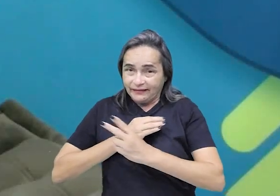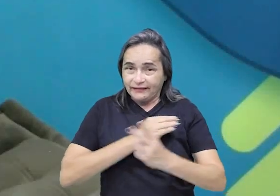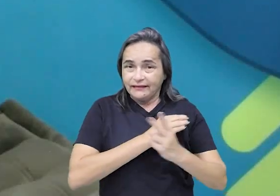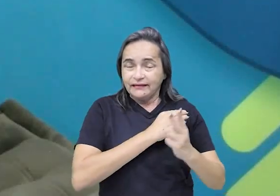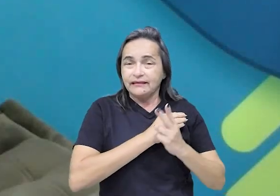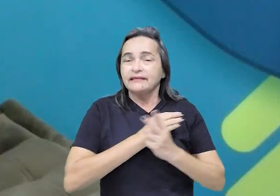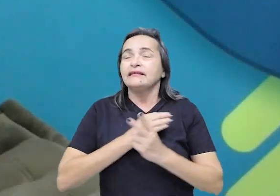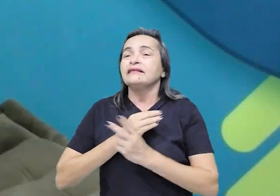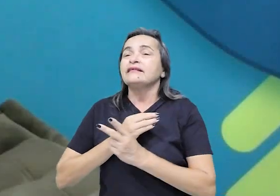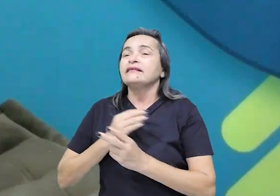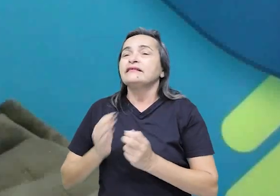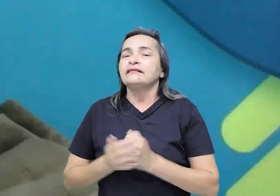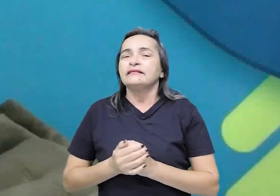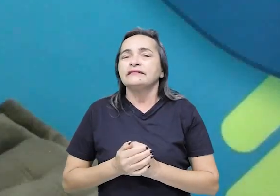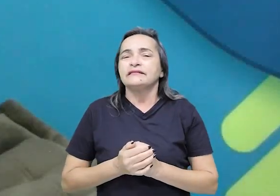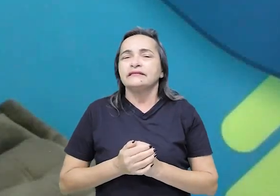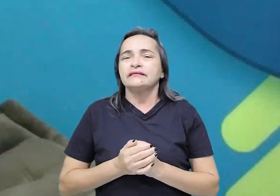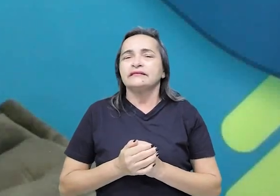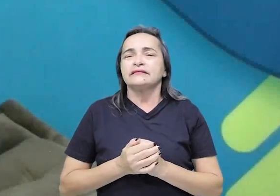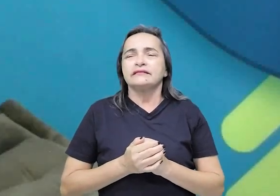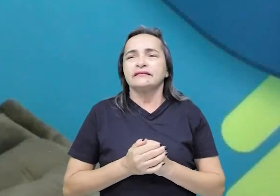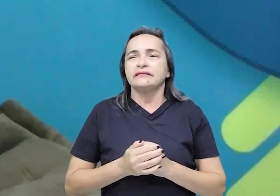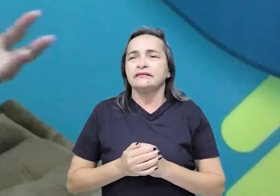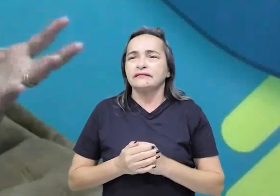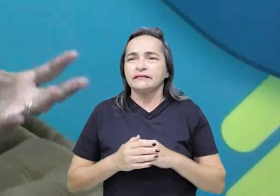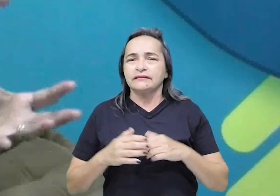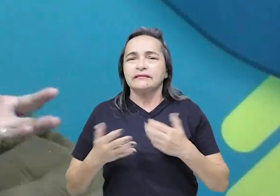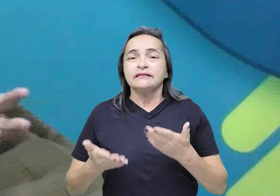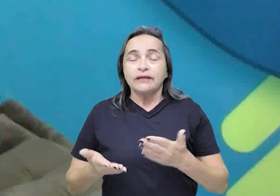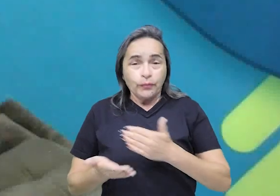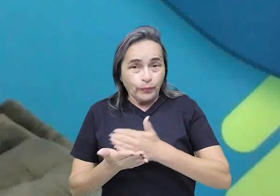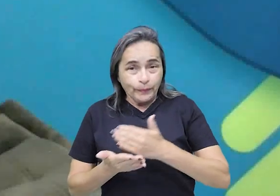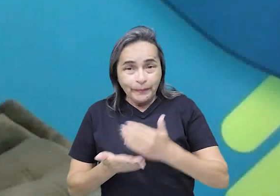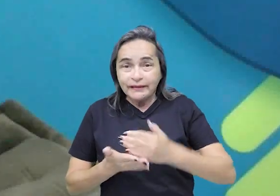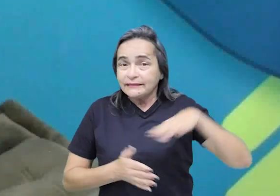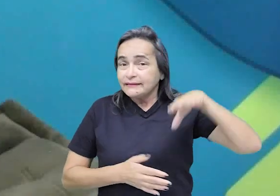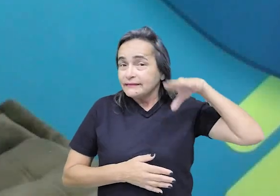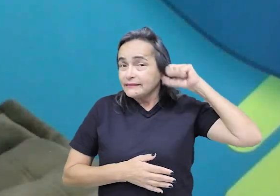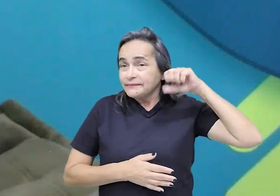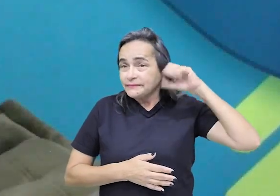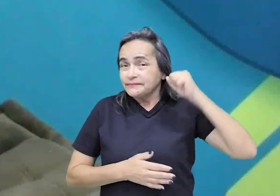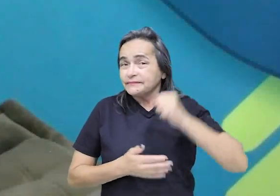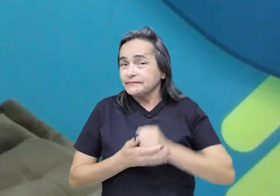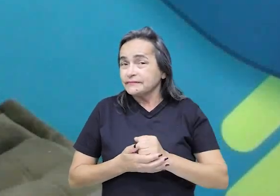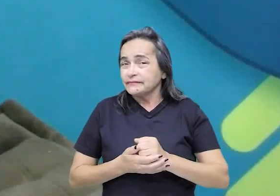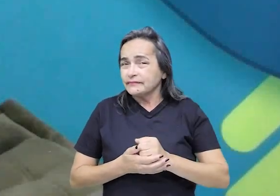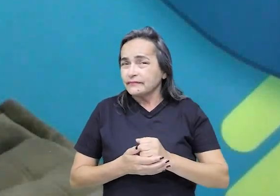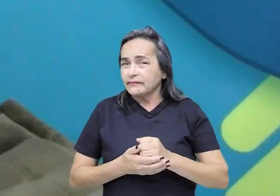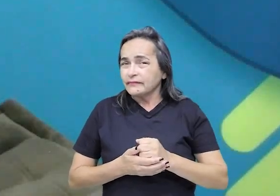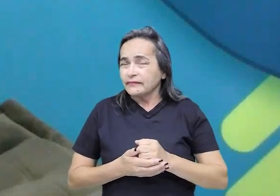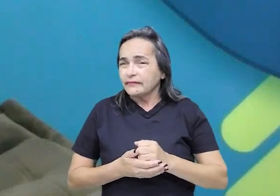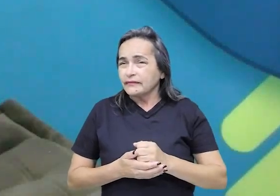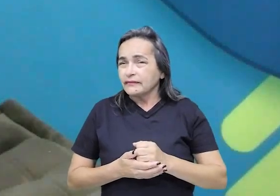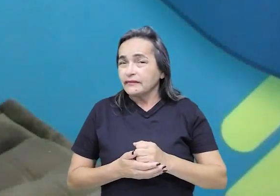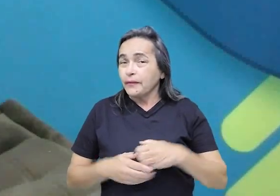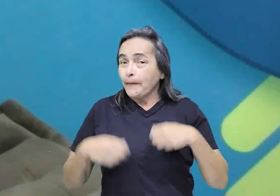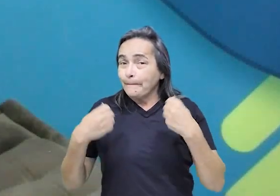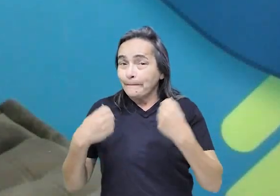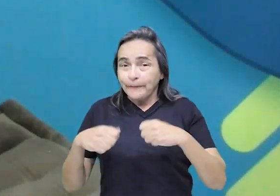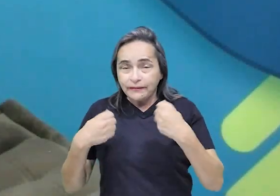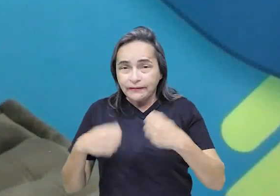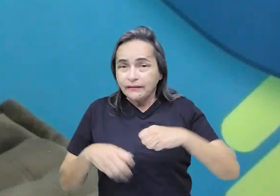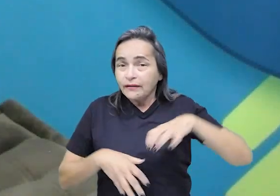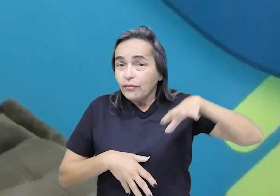gente tem vão de encontro à nossa proteção. Então, a audição começa daí. O que é a audição? É um reflexo. Eu